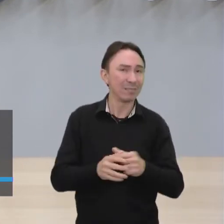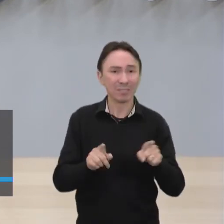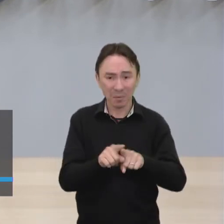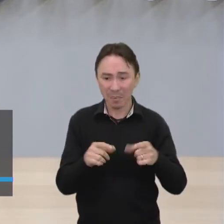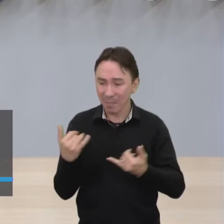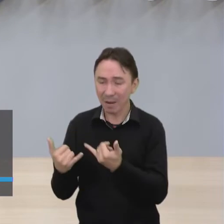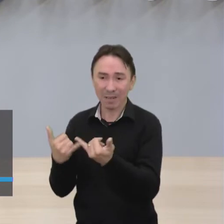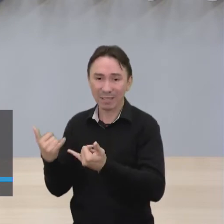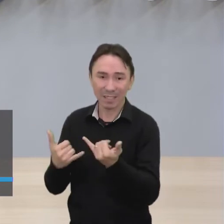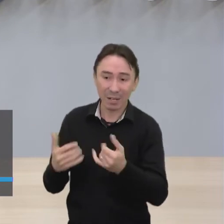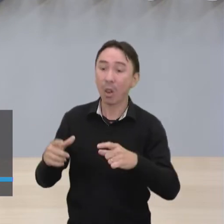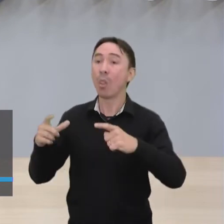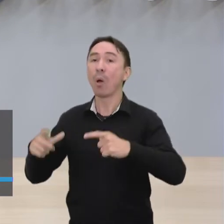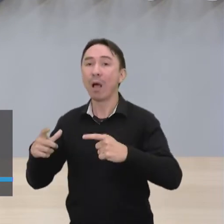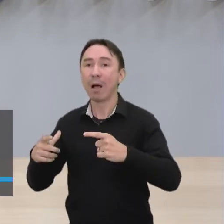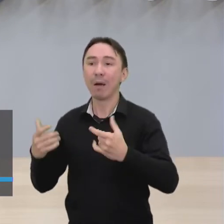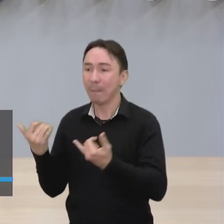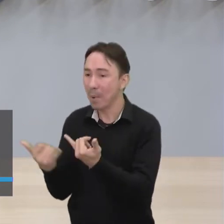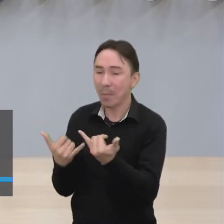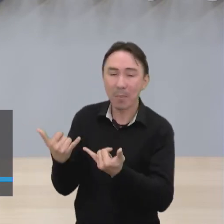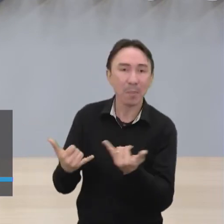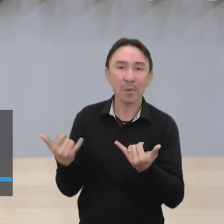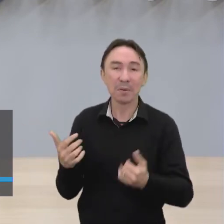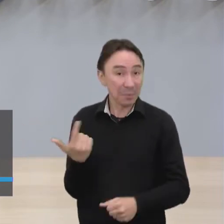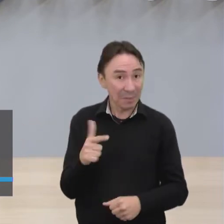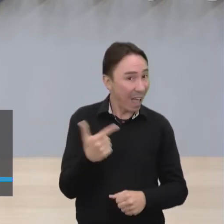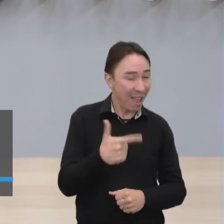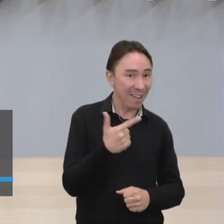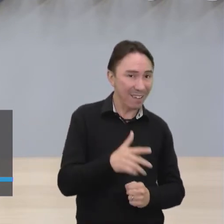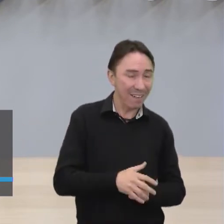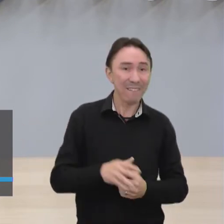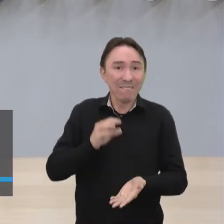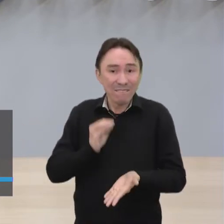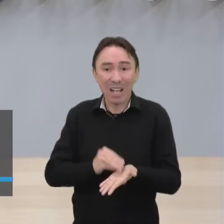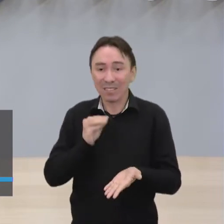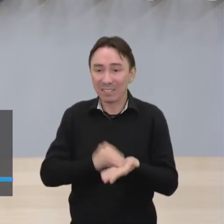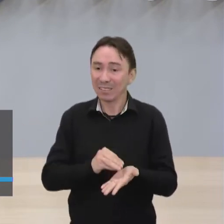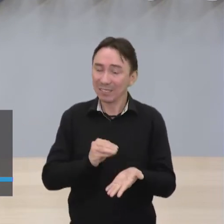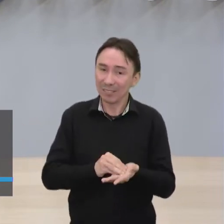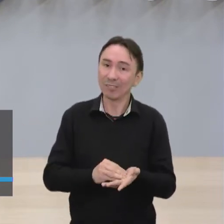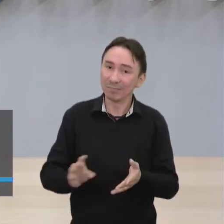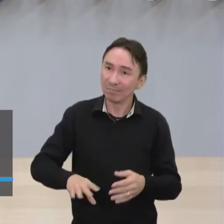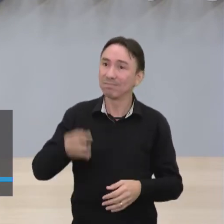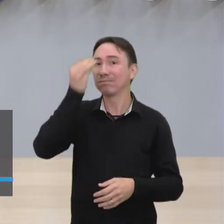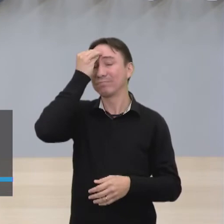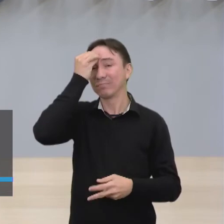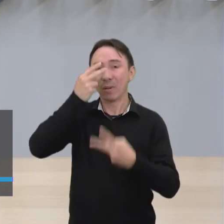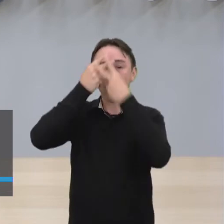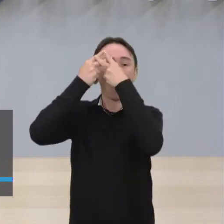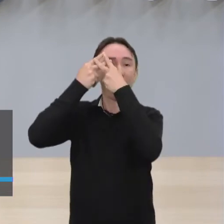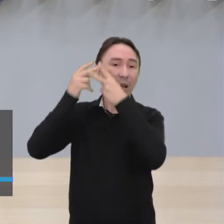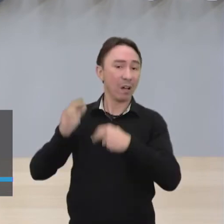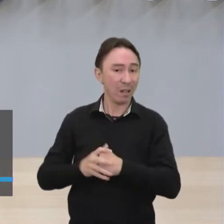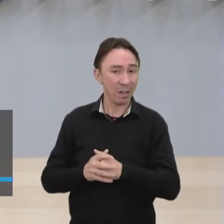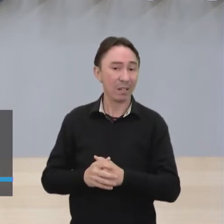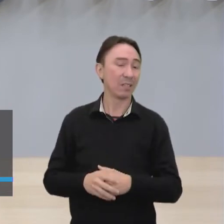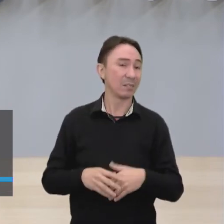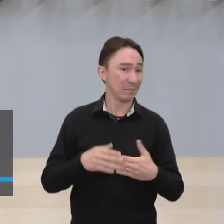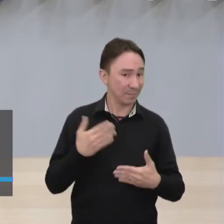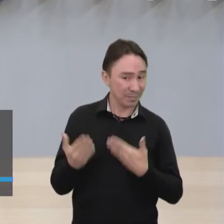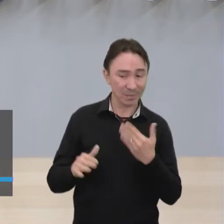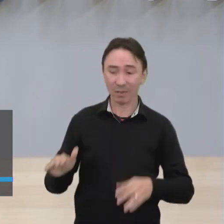Então, se você não tem esse espaço de lazer, se você tem essa deficiência aí durante essa fase da sua vida, obviamente isso vai interferir na sua formação